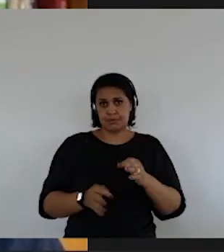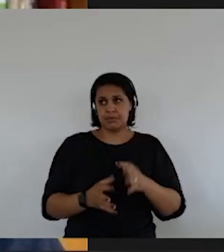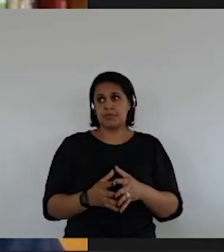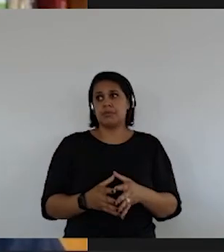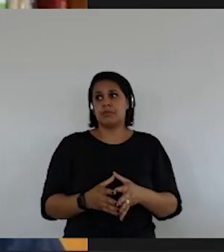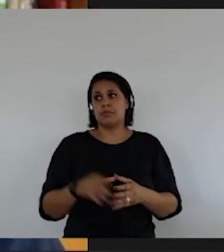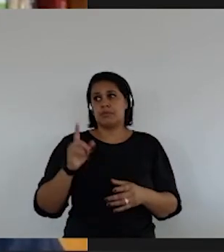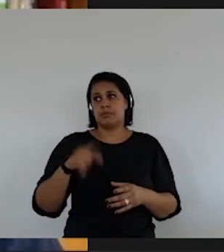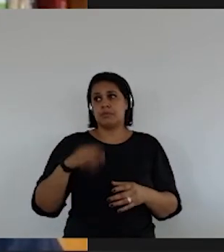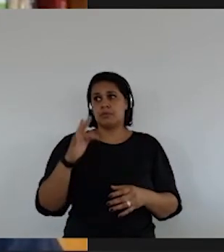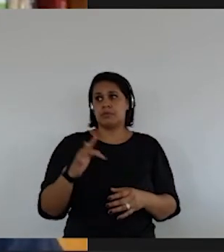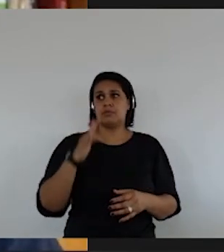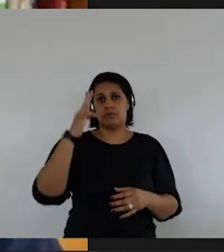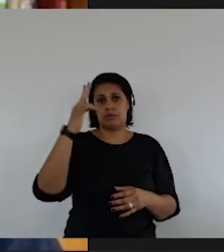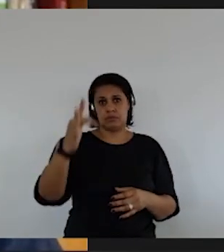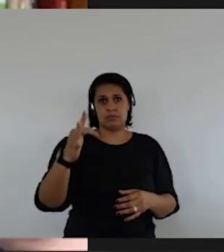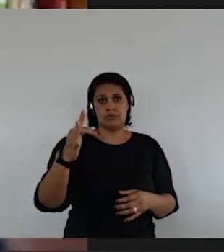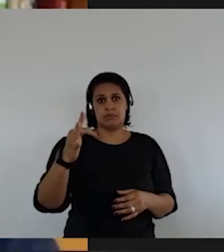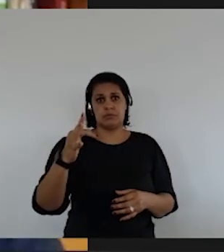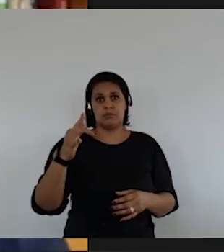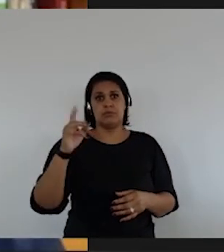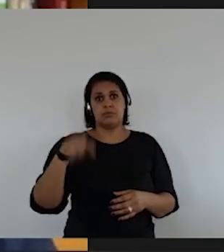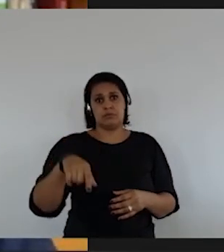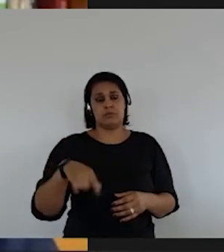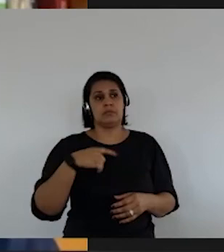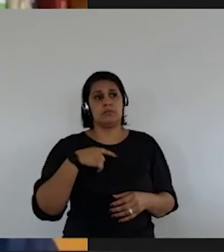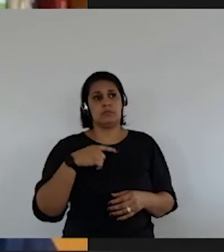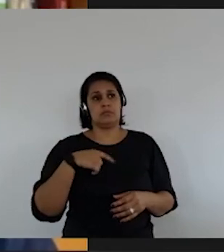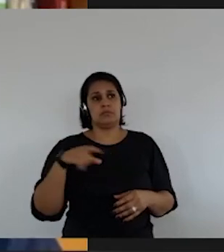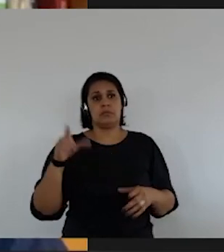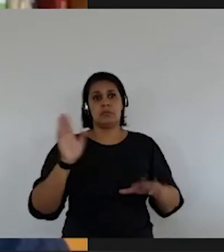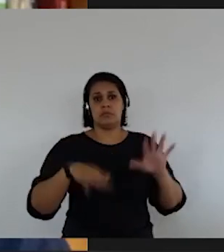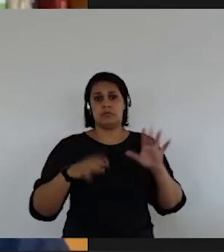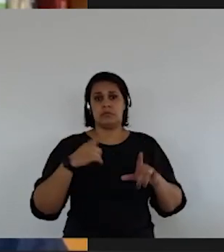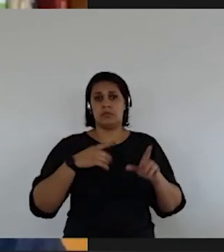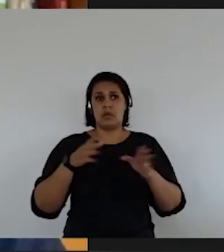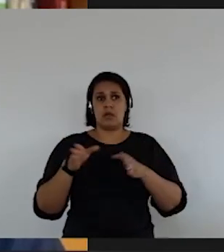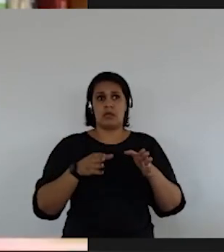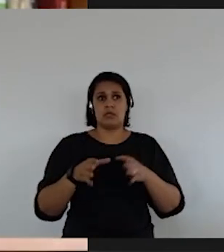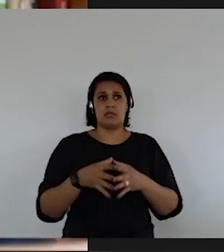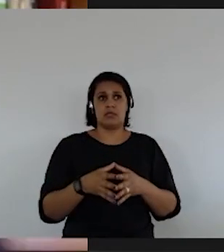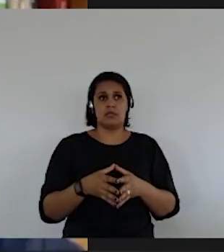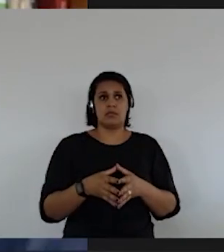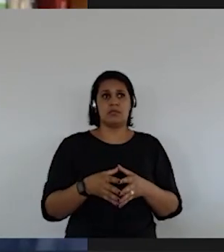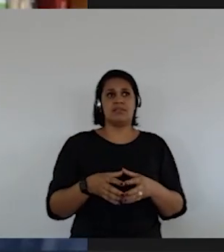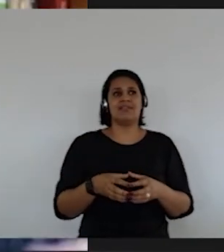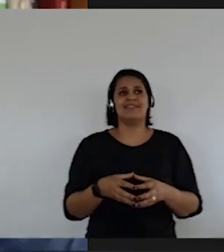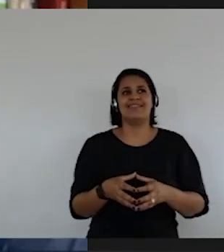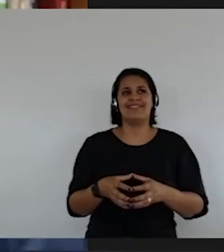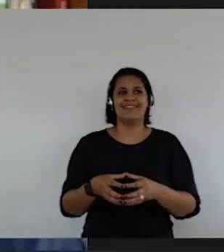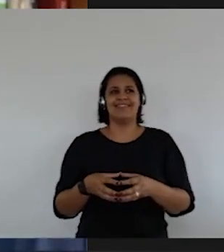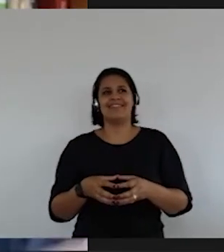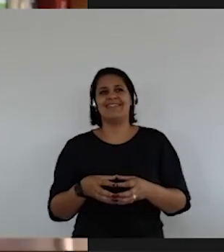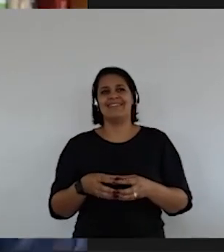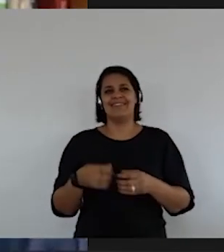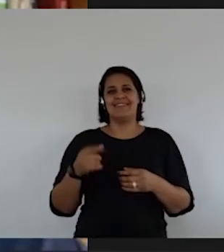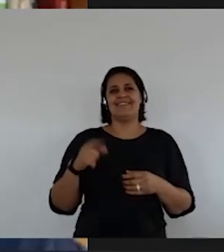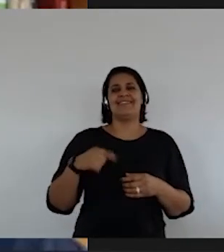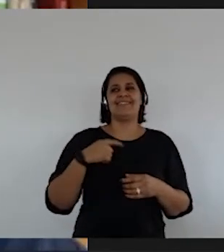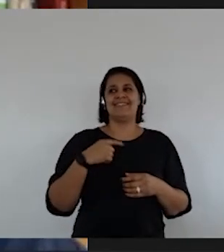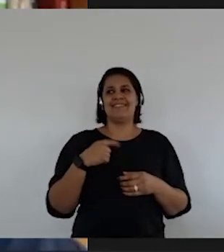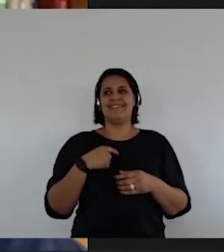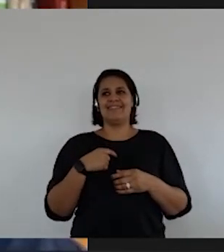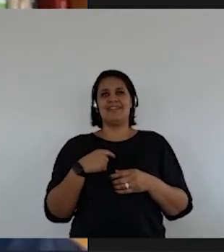num futuro próximo, uma verdadeira explosão de acesso à justiça, permitindo que advogados com um notebook